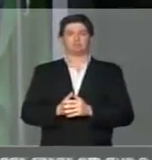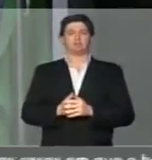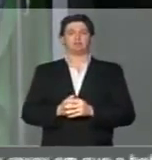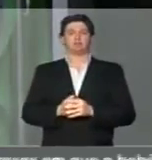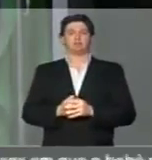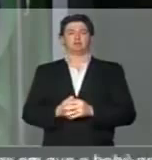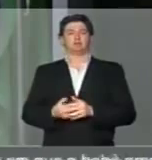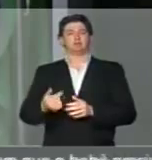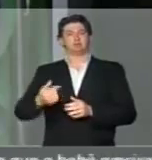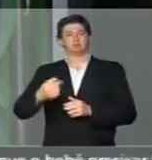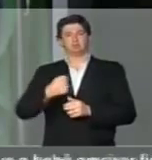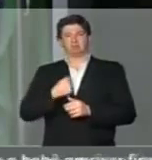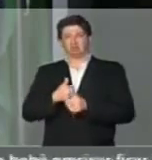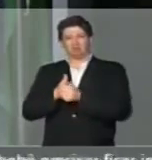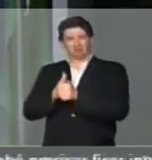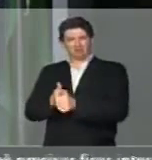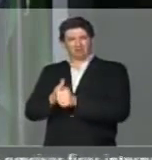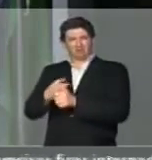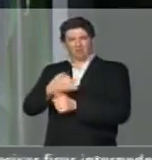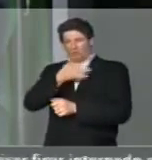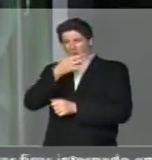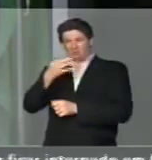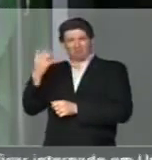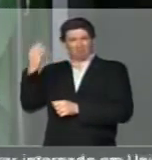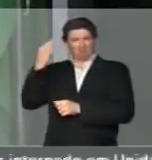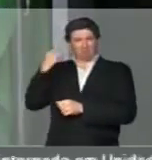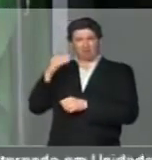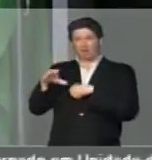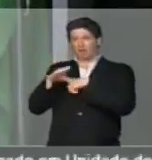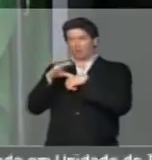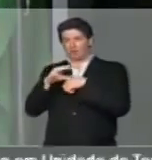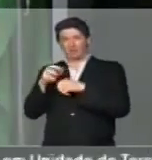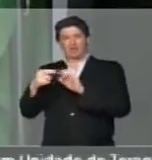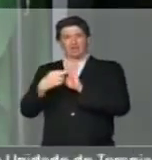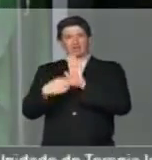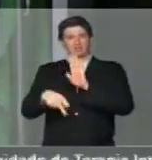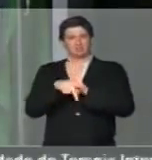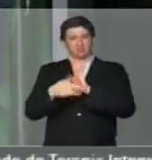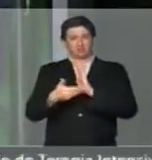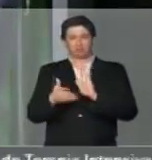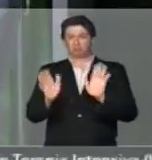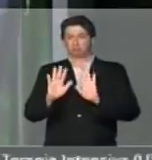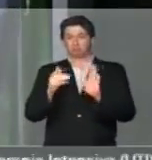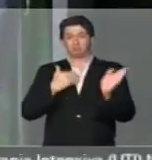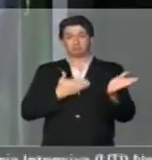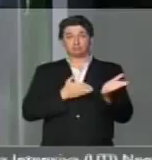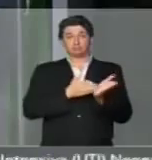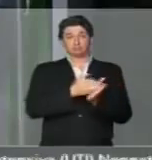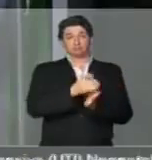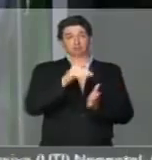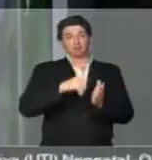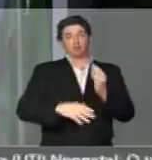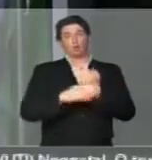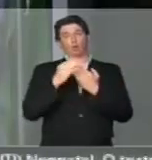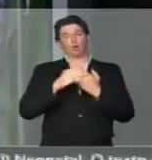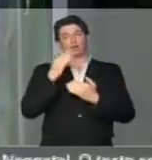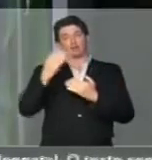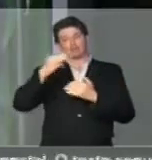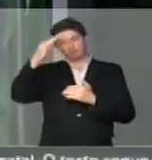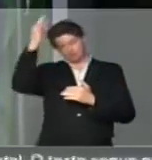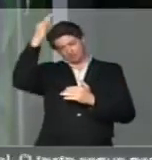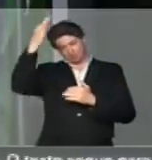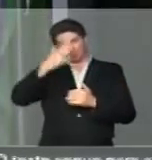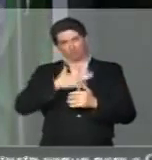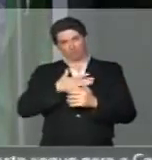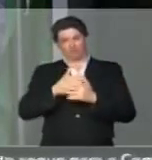casa, eu não tenho seguido a Constituição, o regimento interno, eu tenho seguido sim a minha orientação espiritual,